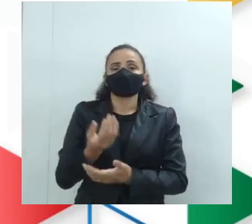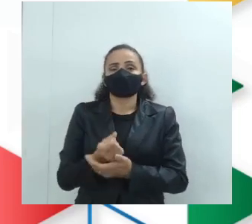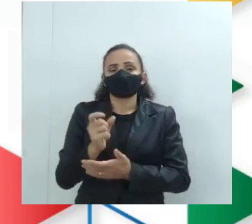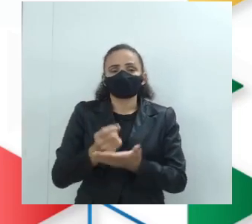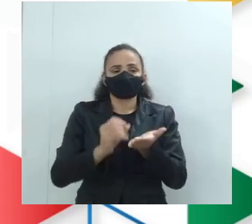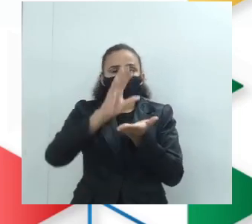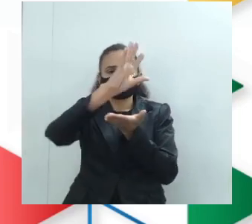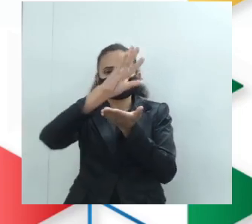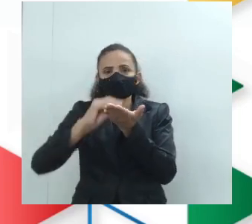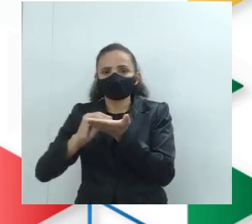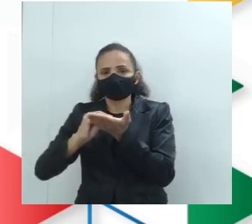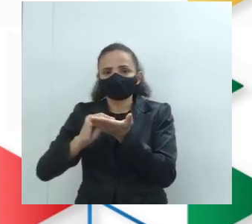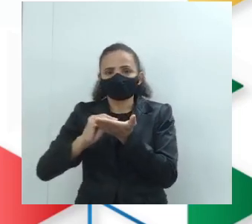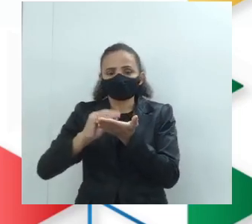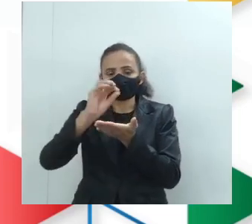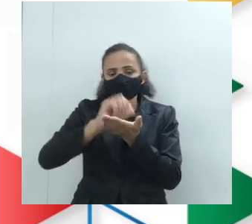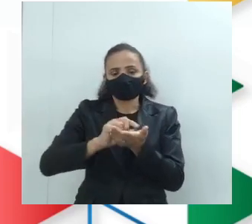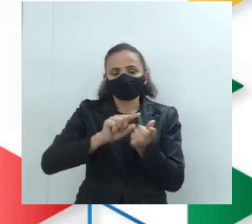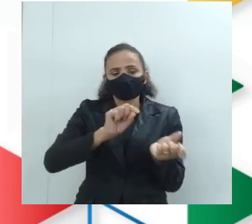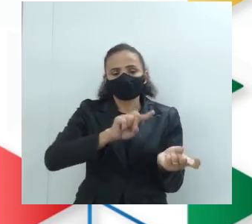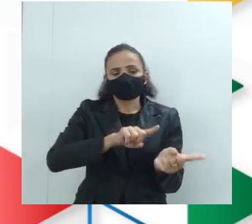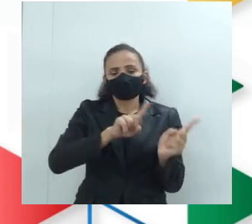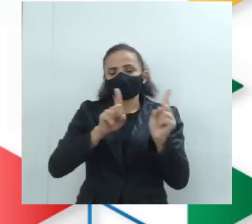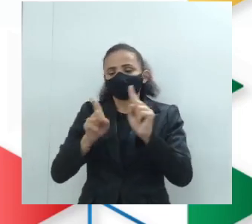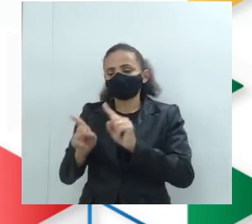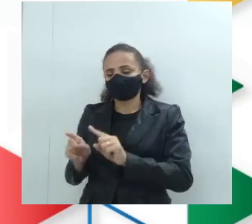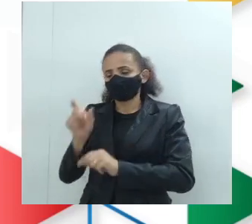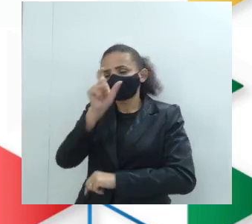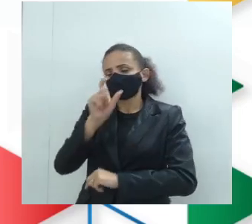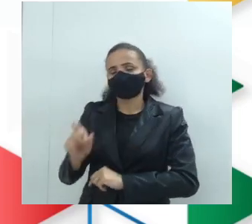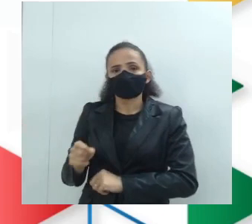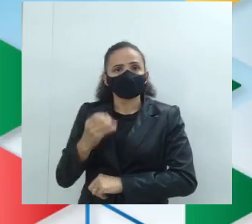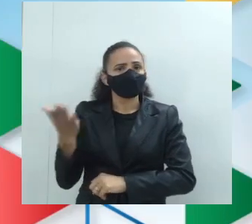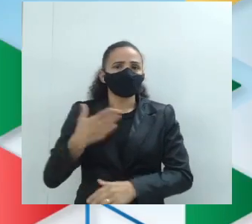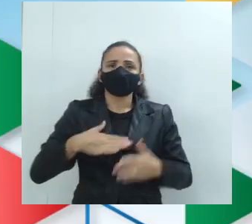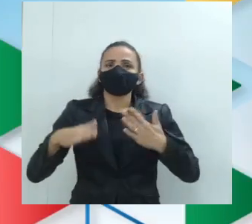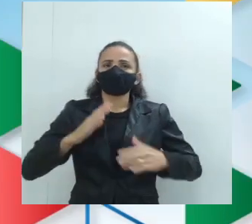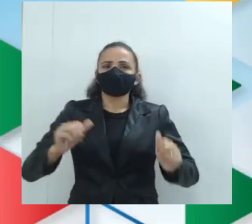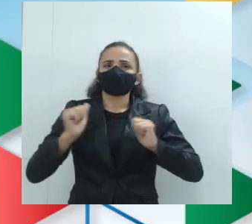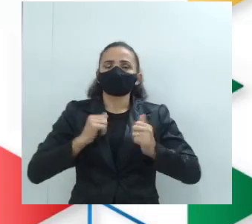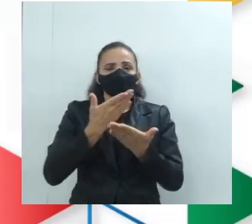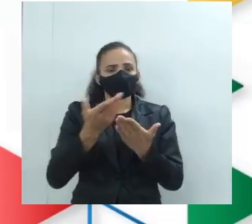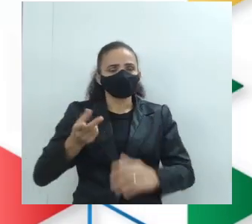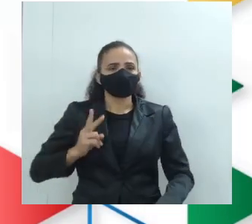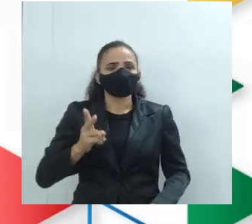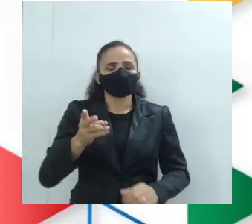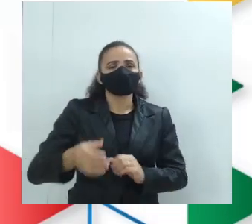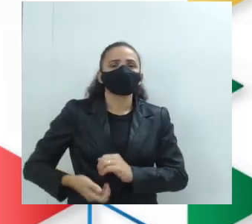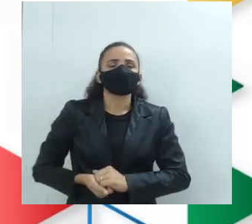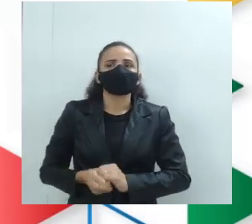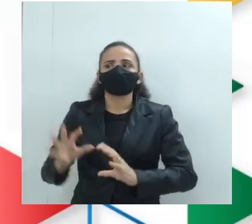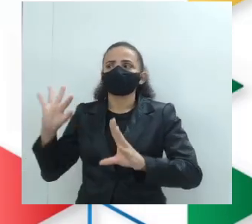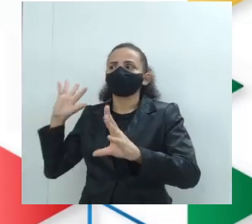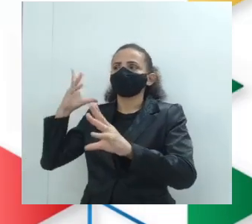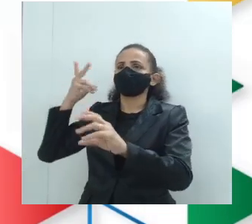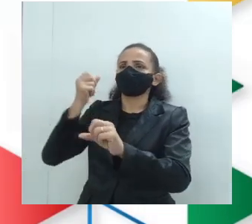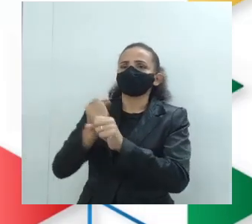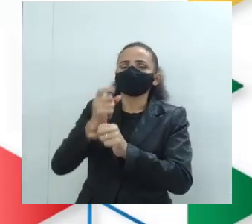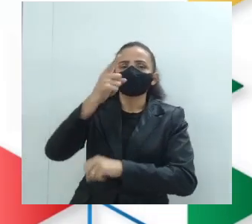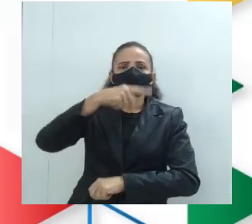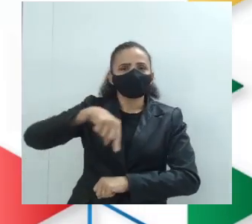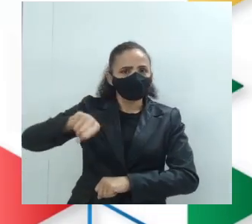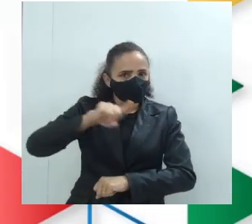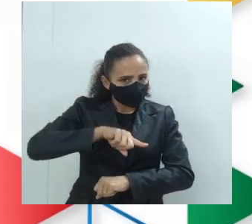da primeira, ou seja, inverteu a posição e se deslocou. Tá tranquilo, gente? Então vamos lá. Recapitulando com vocês,